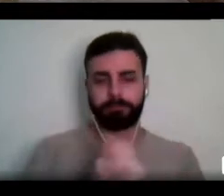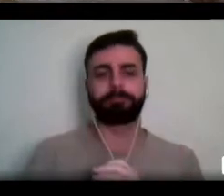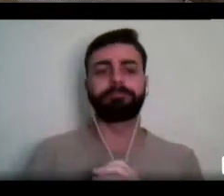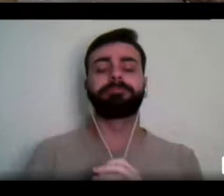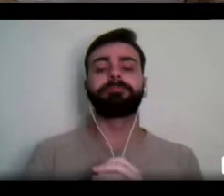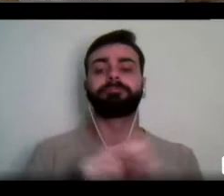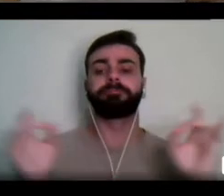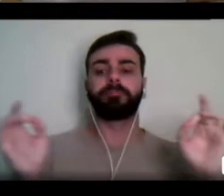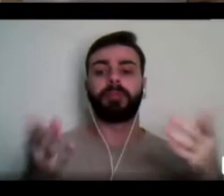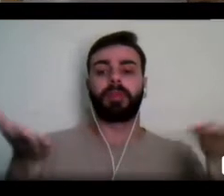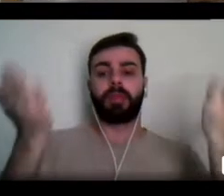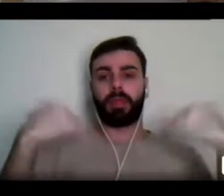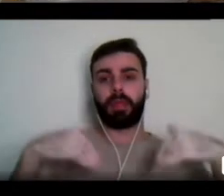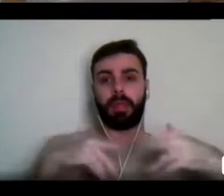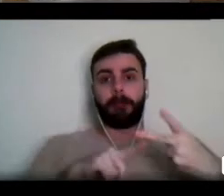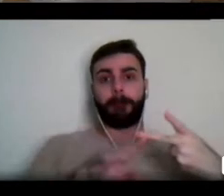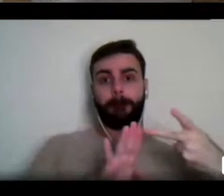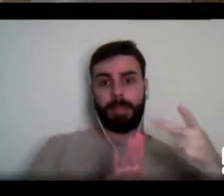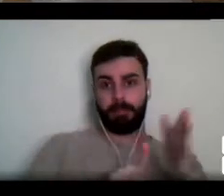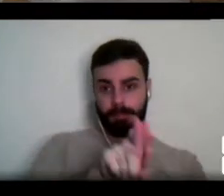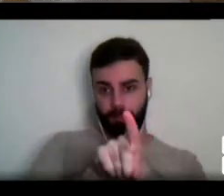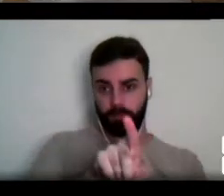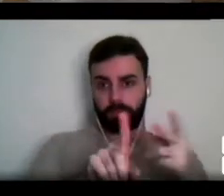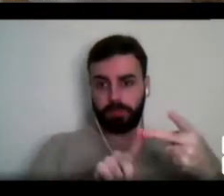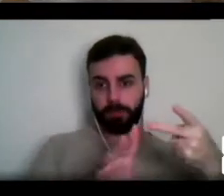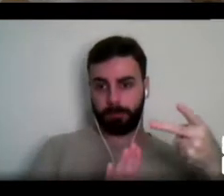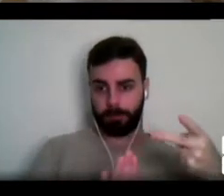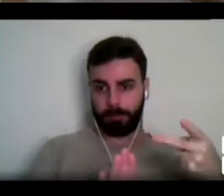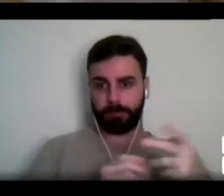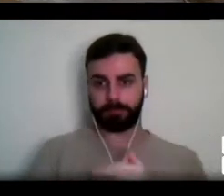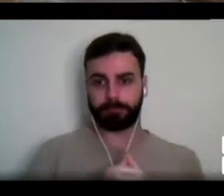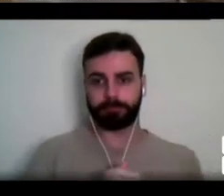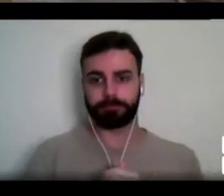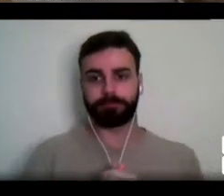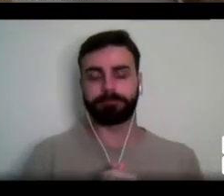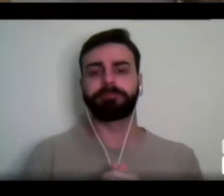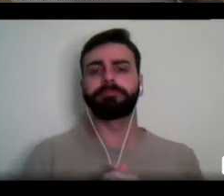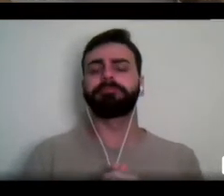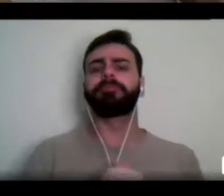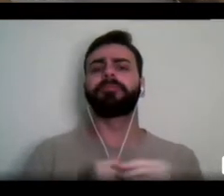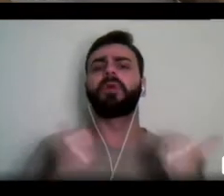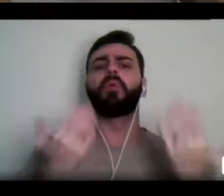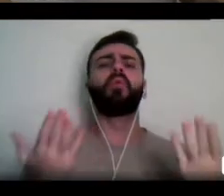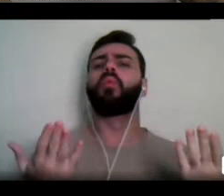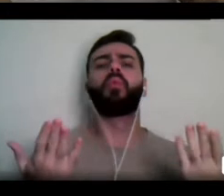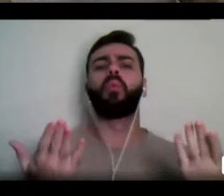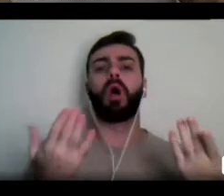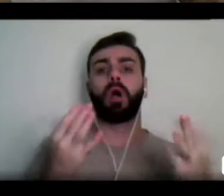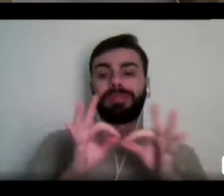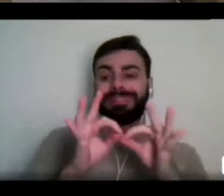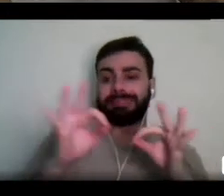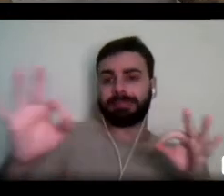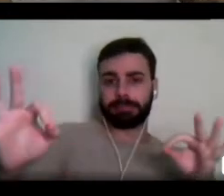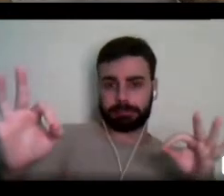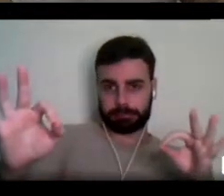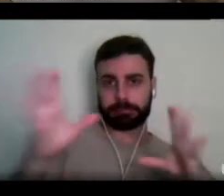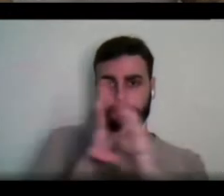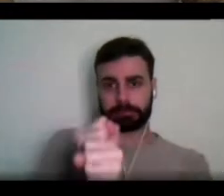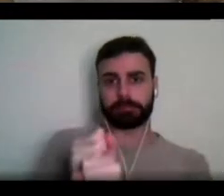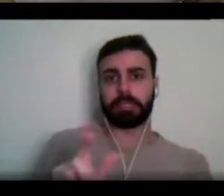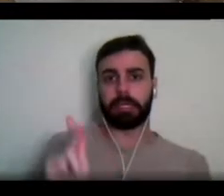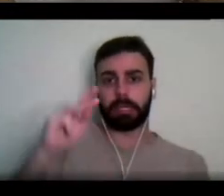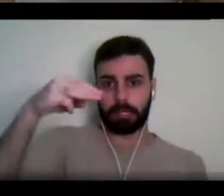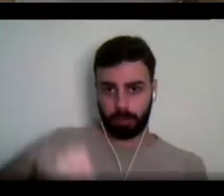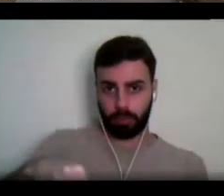Então, beleza. Então, é assim que faz essa parte. E na letra B, ele pergunta qual